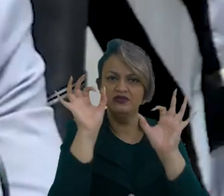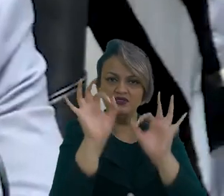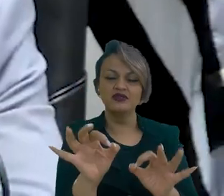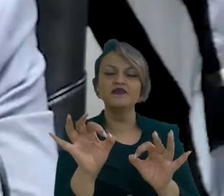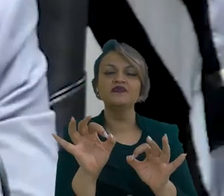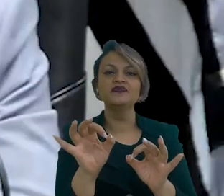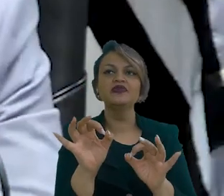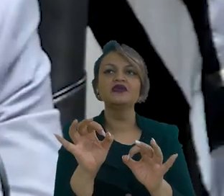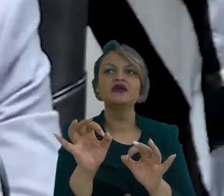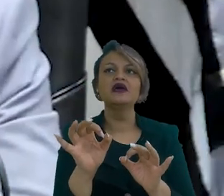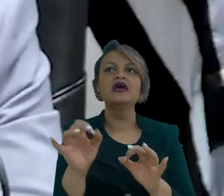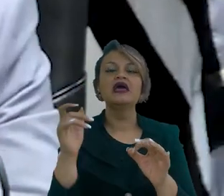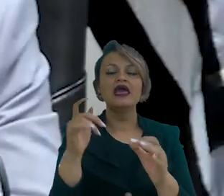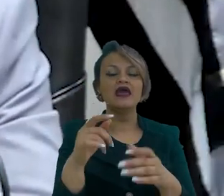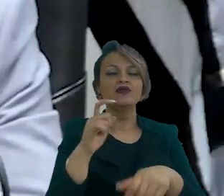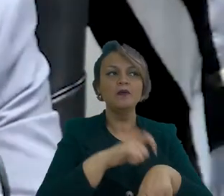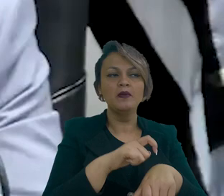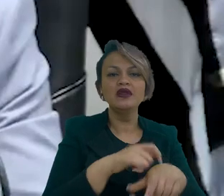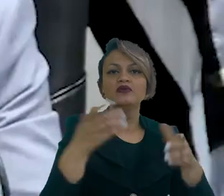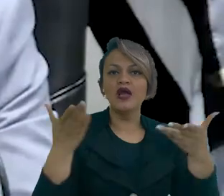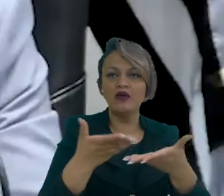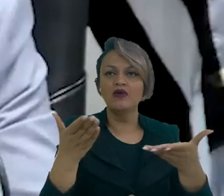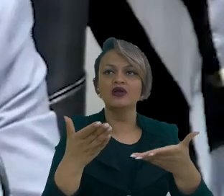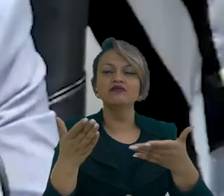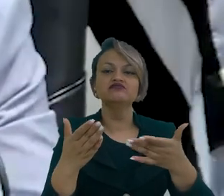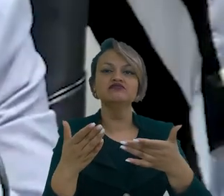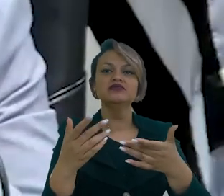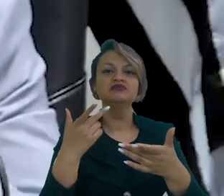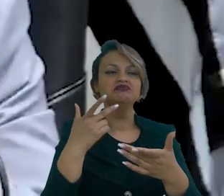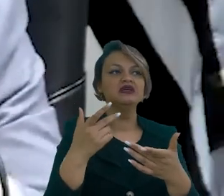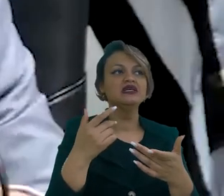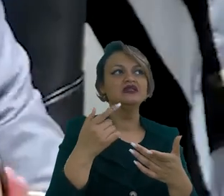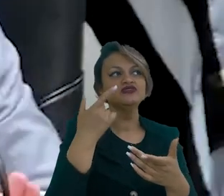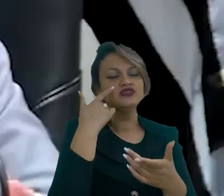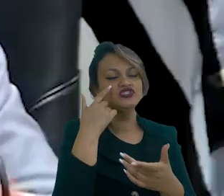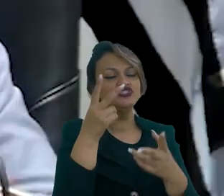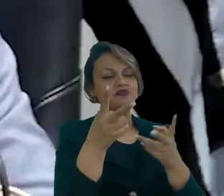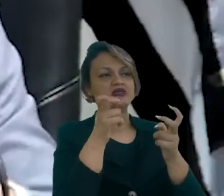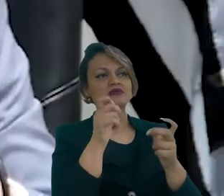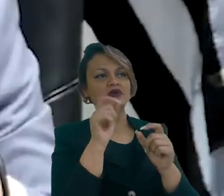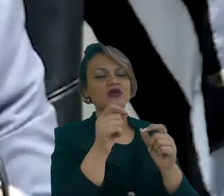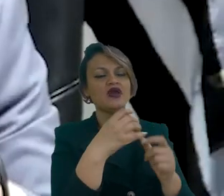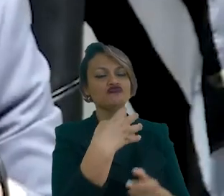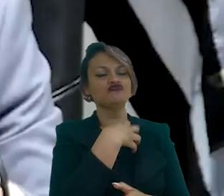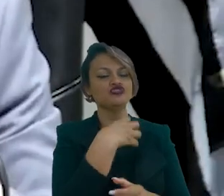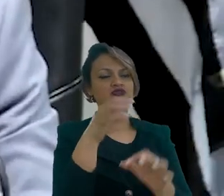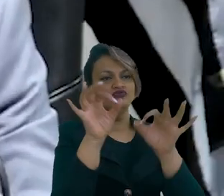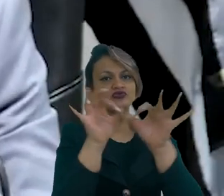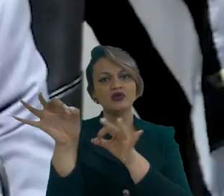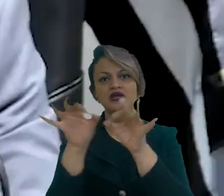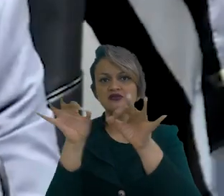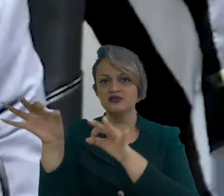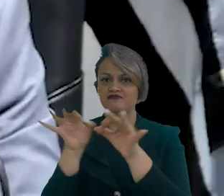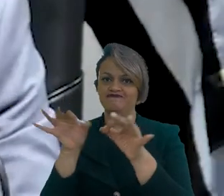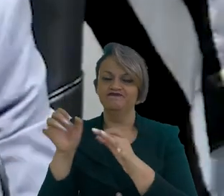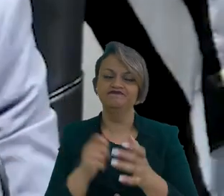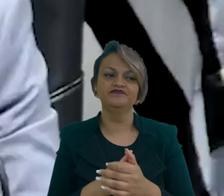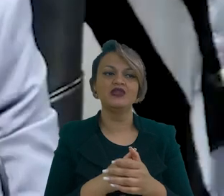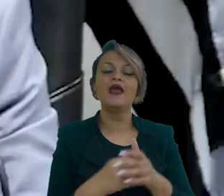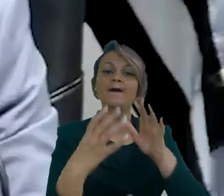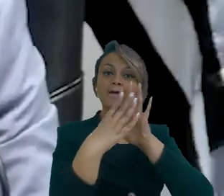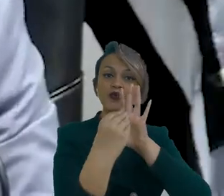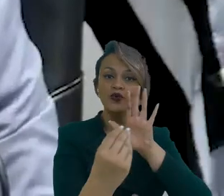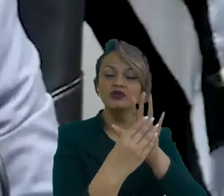elogios tradicional então utilizarei tradicional e contemporâneo de uma maneira sem fazer atribuições mas apenas como um modo de critério de